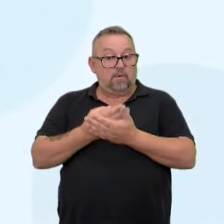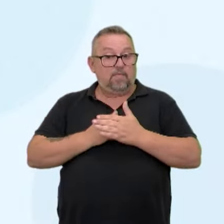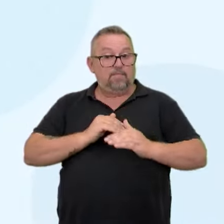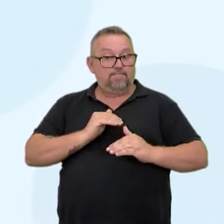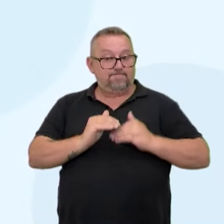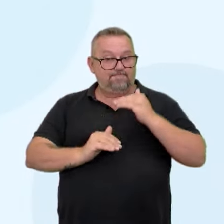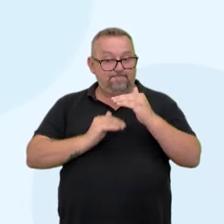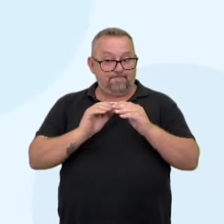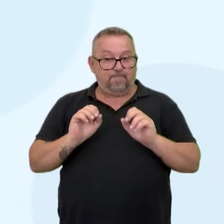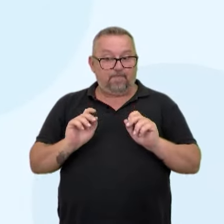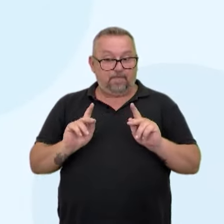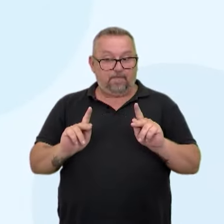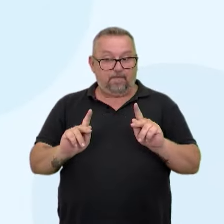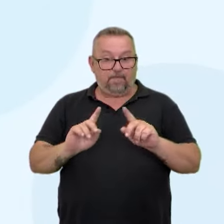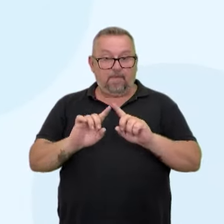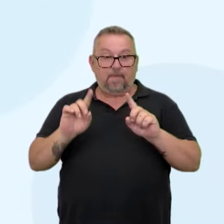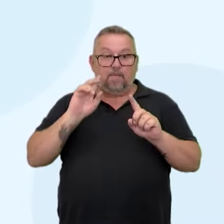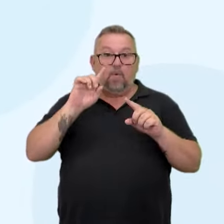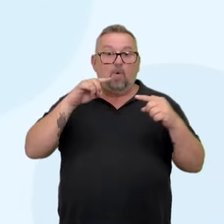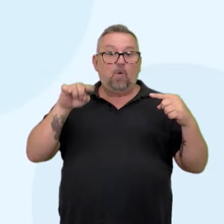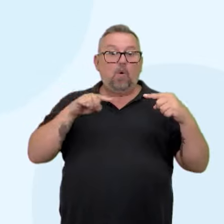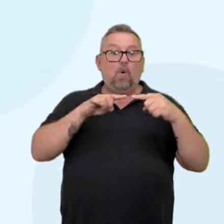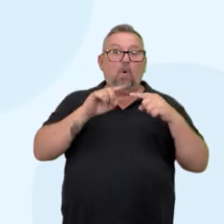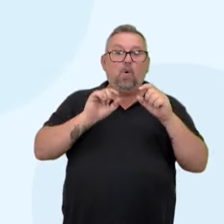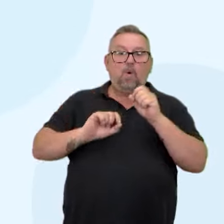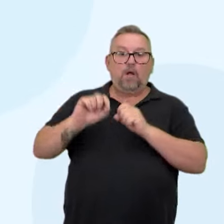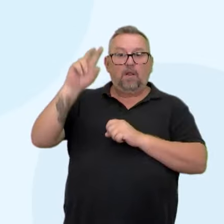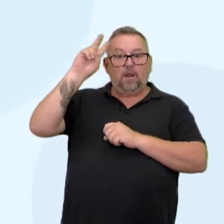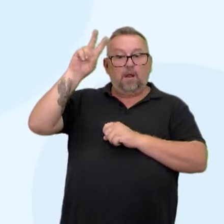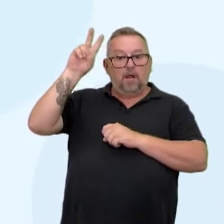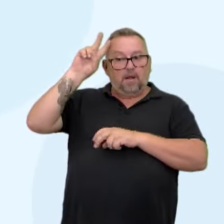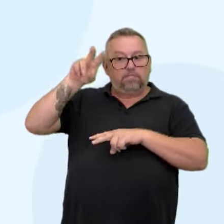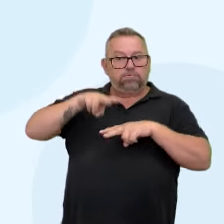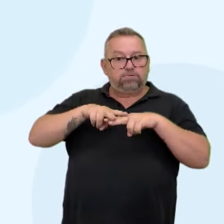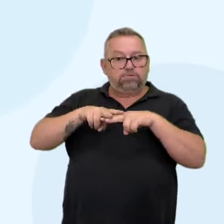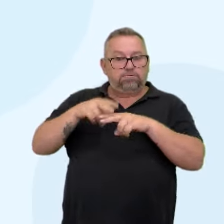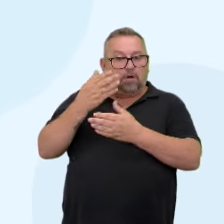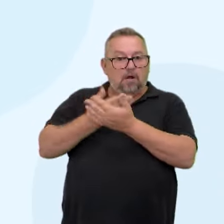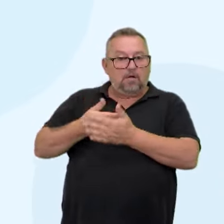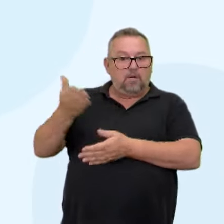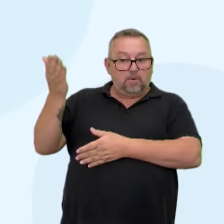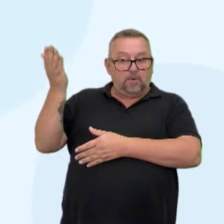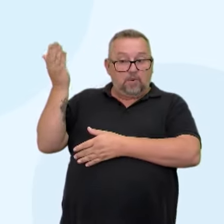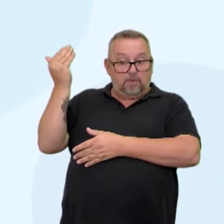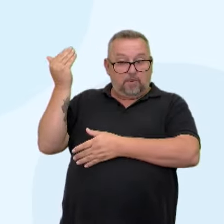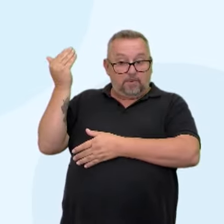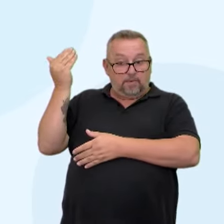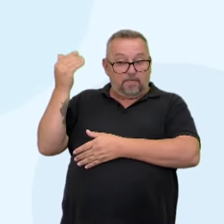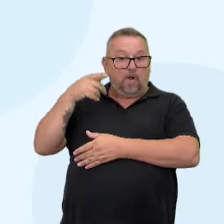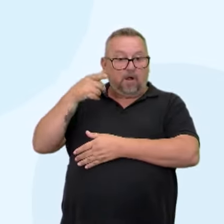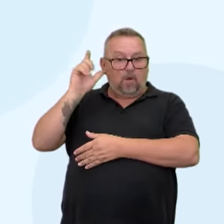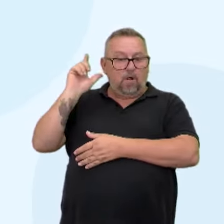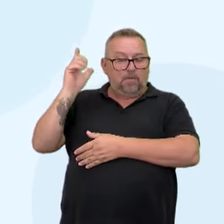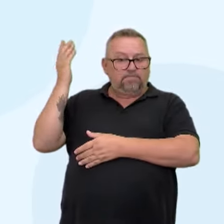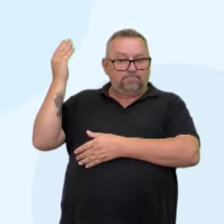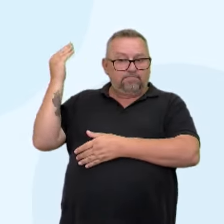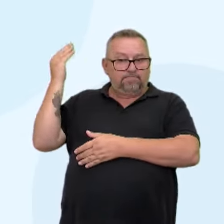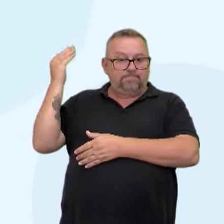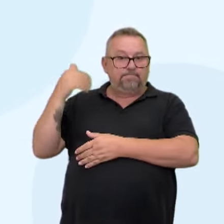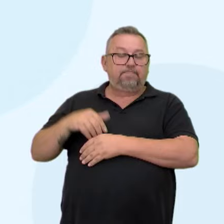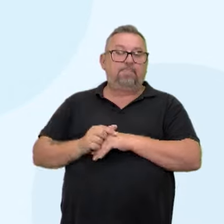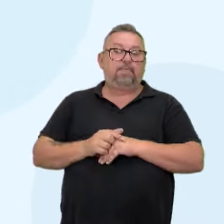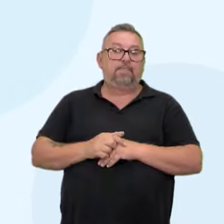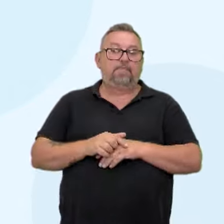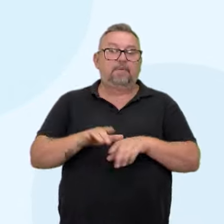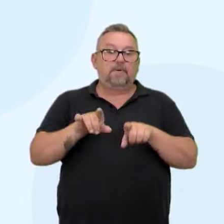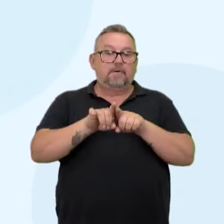desenvolvimento, tá? O objetivo da aula, fazer retomada da aula anterior, então sempre a gente vai fazer uma ligação, com a aula anterior, para poder